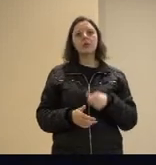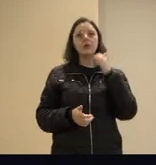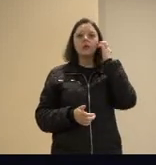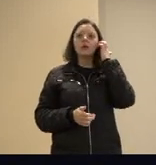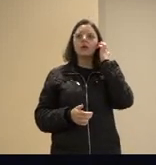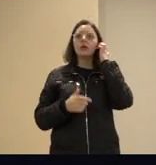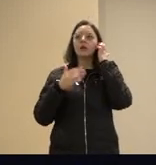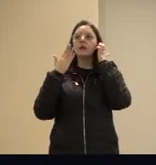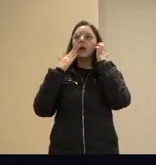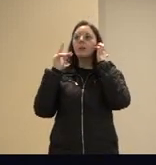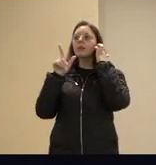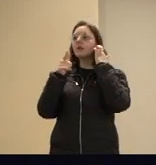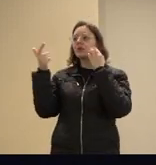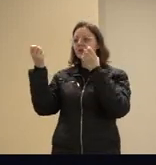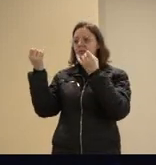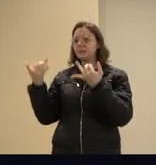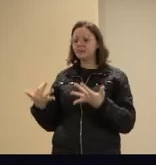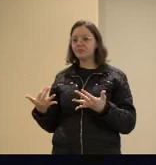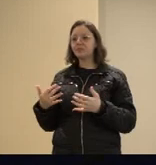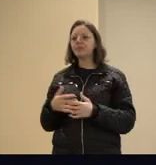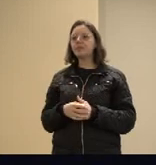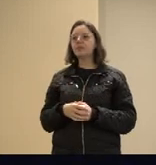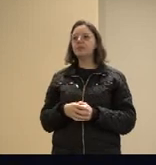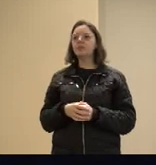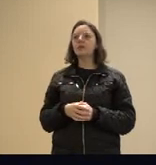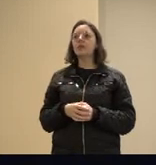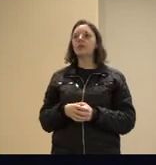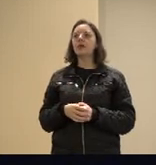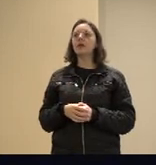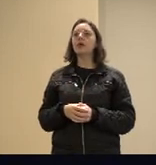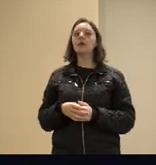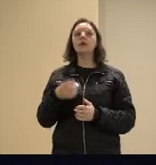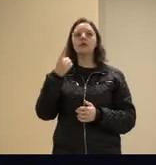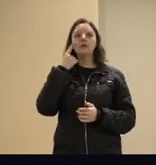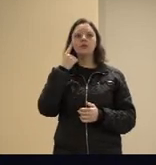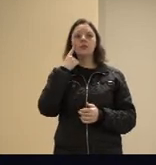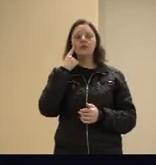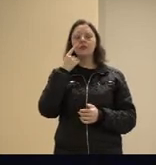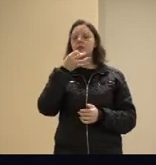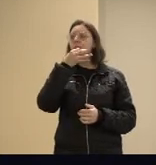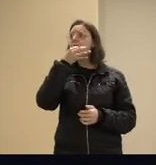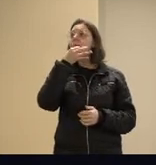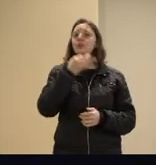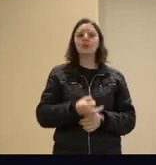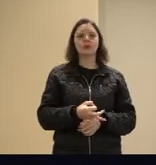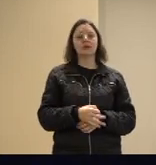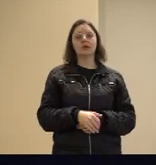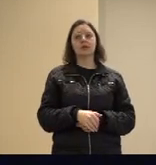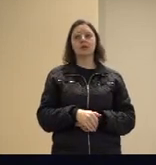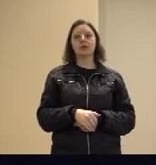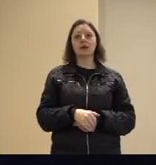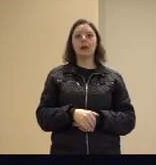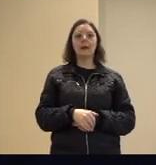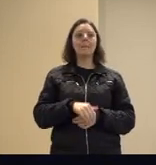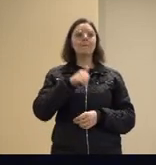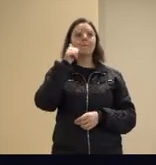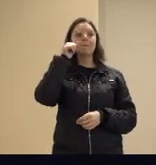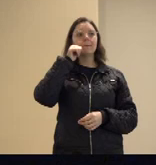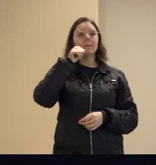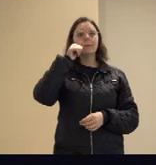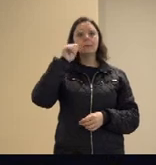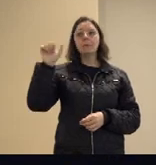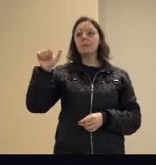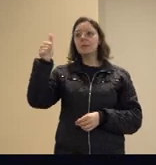As outras duas declarações, vejam só que terrível, que terrível. A menina parece que veio a primeira